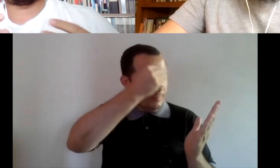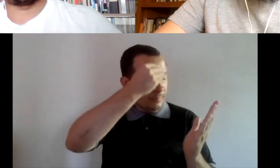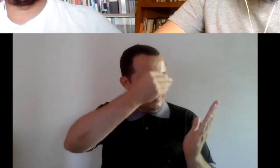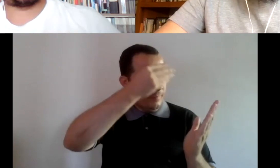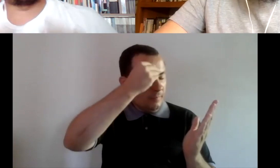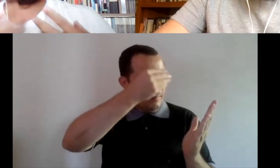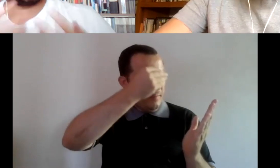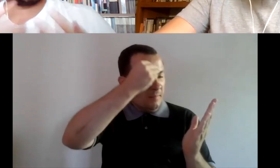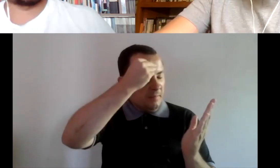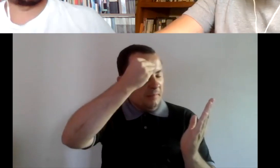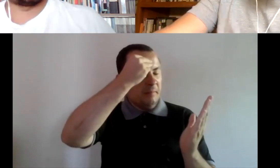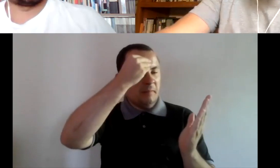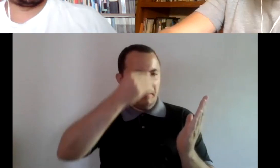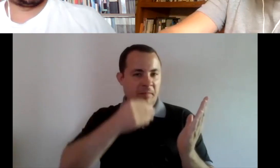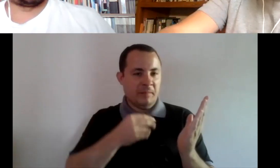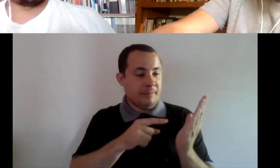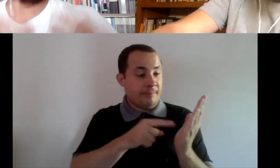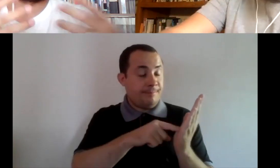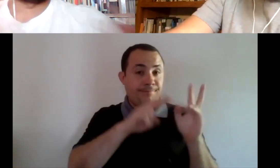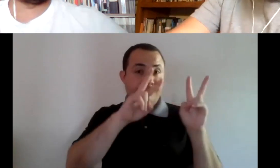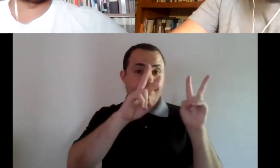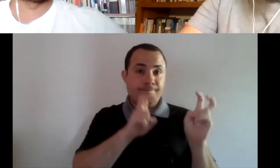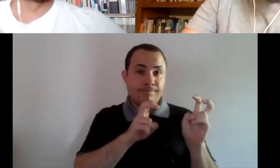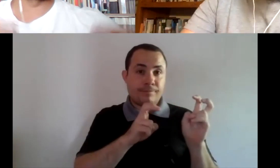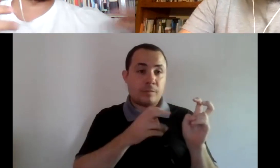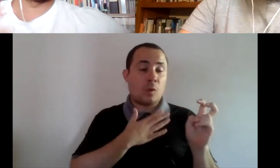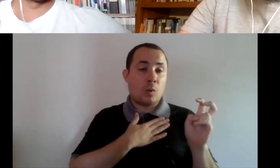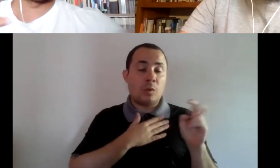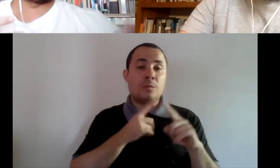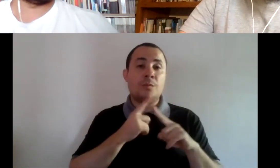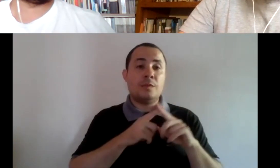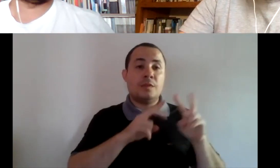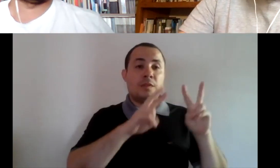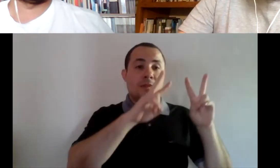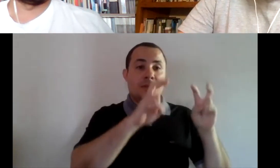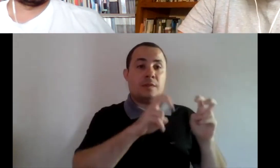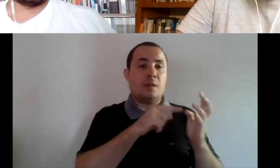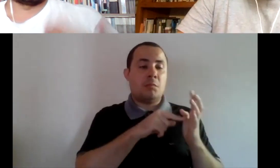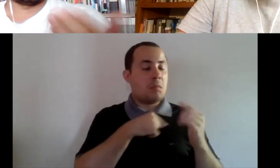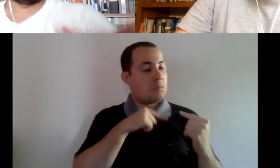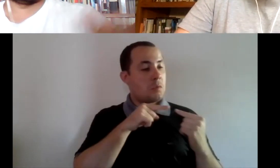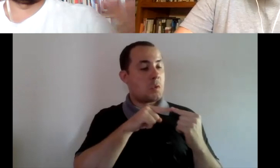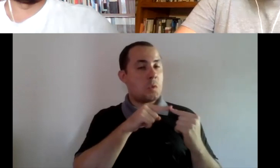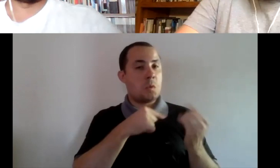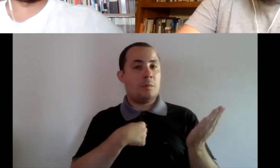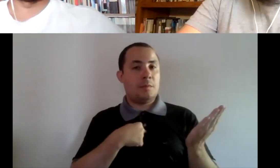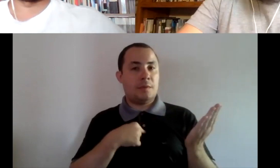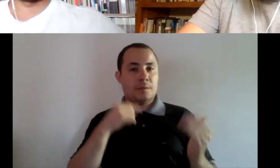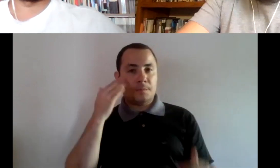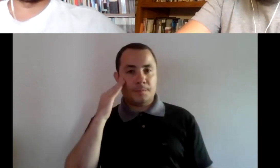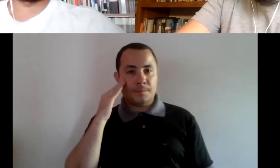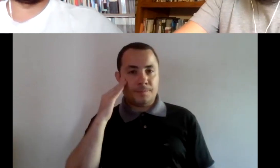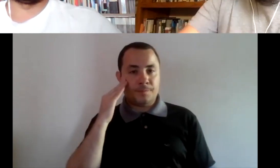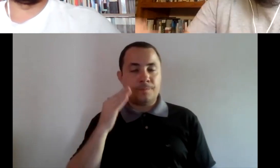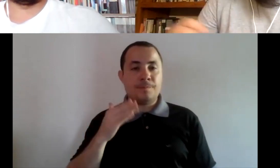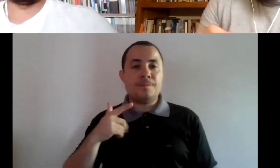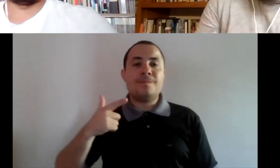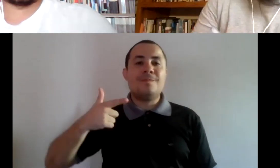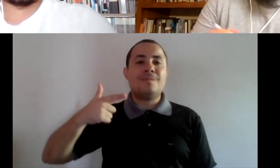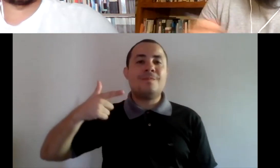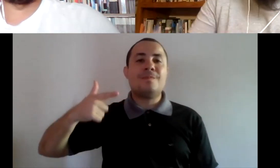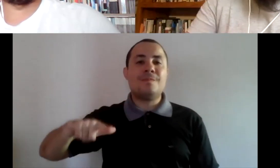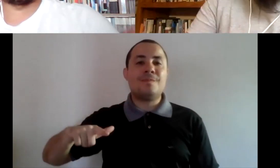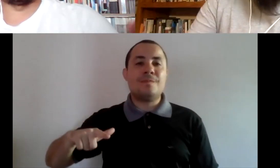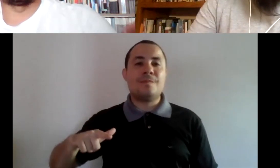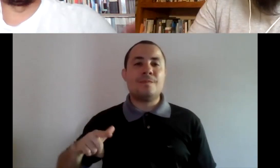não, pelo tema. Sim. Ele gosta porque ele busca naquilo, ele se identifica. Agora tem uma outra coisa interessante, né?